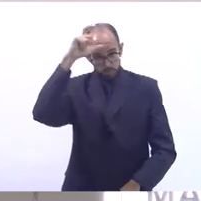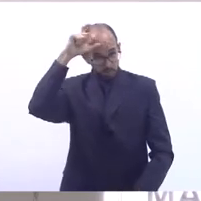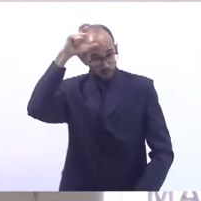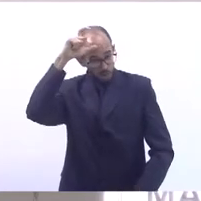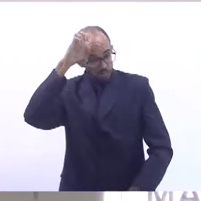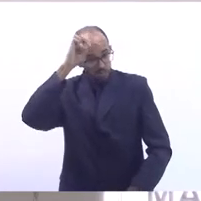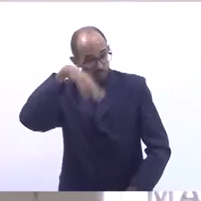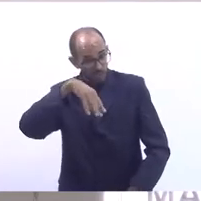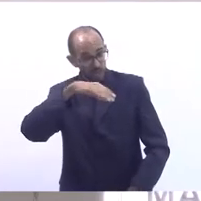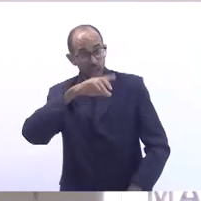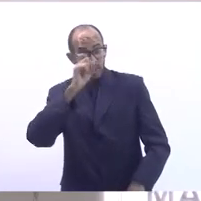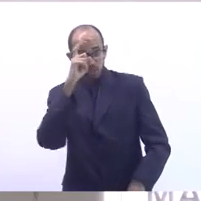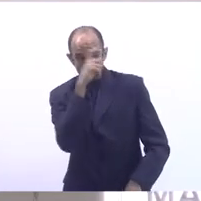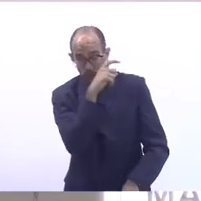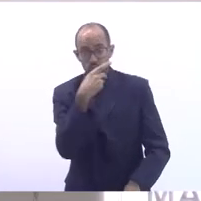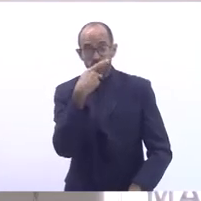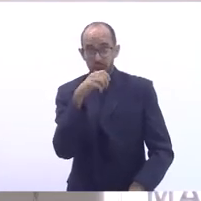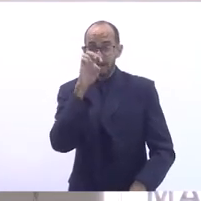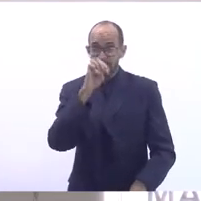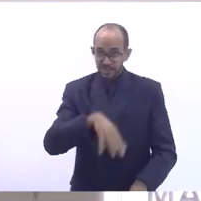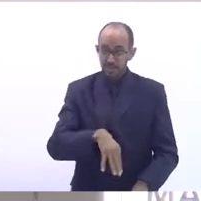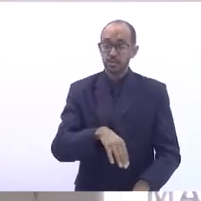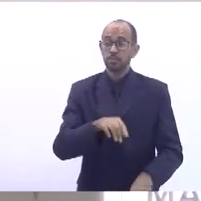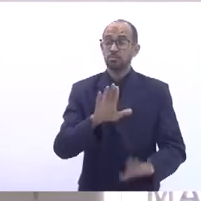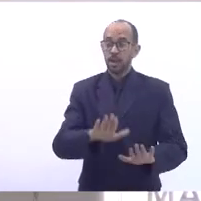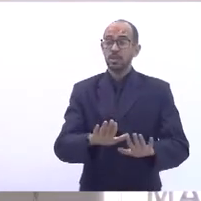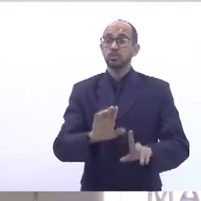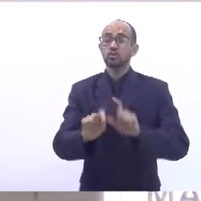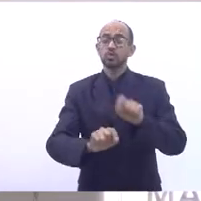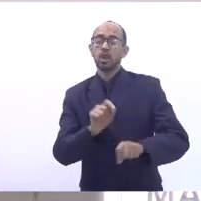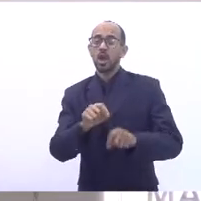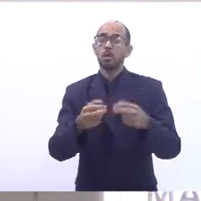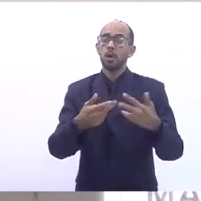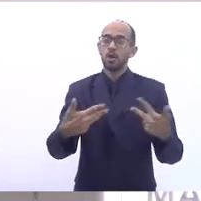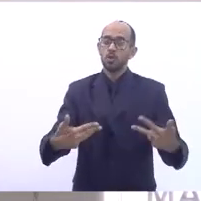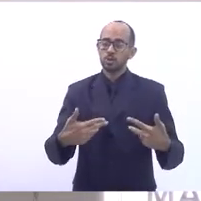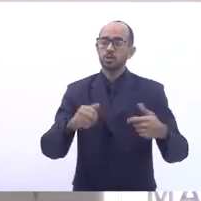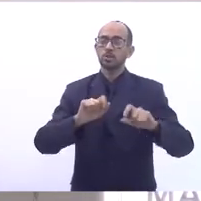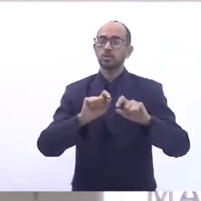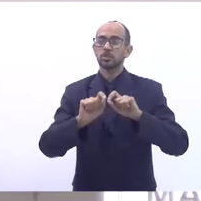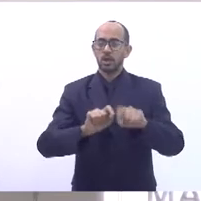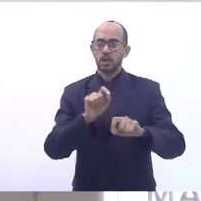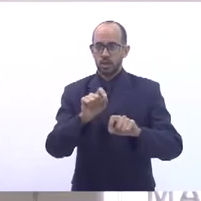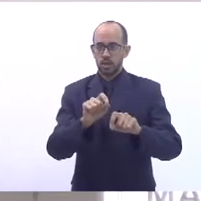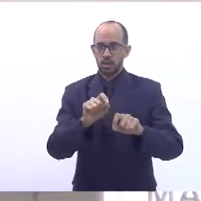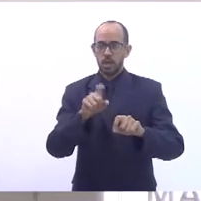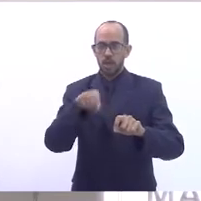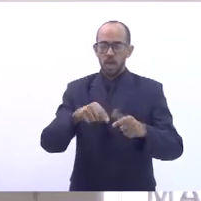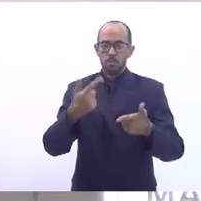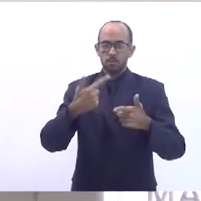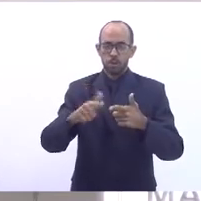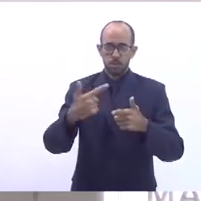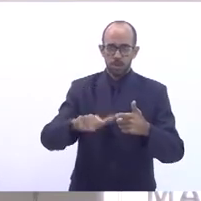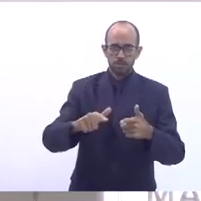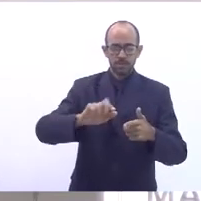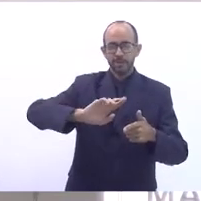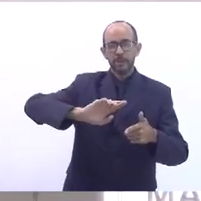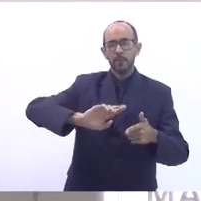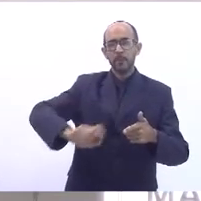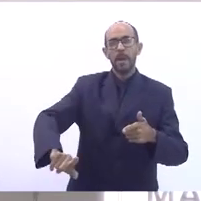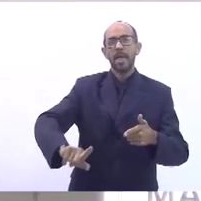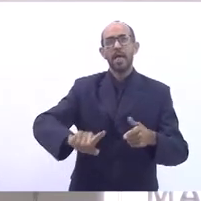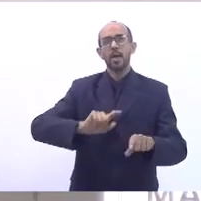pode ser difícil de falar sobre isso pode mas é uma coisa que são questões que não são